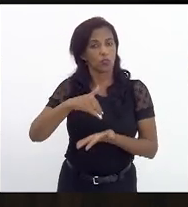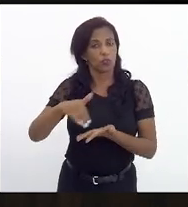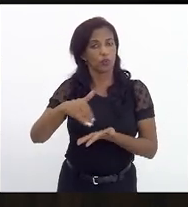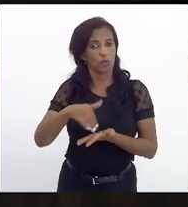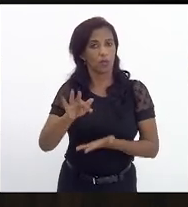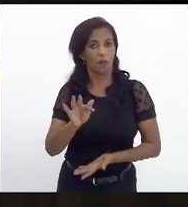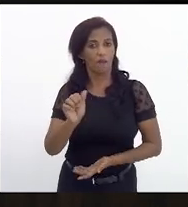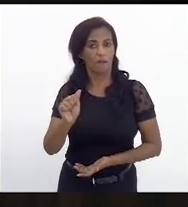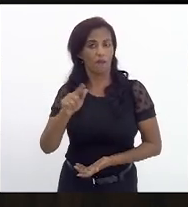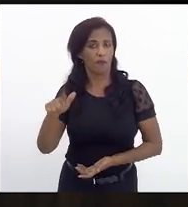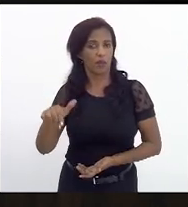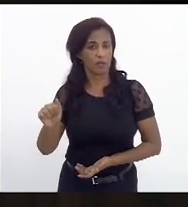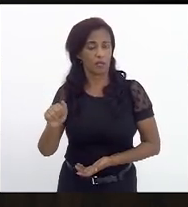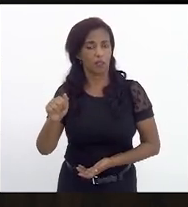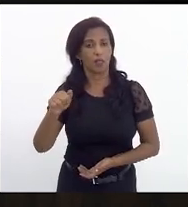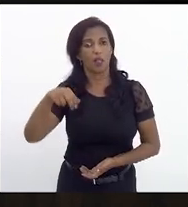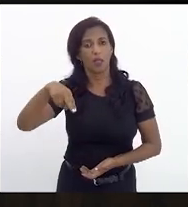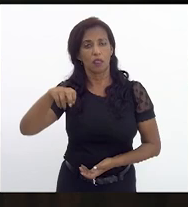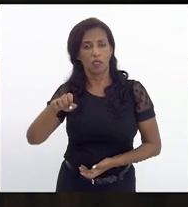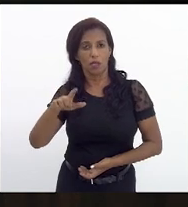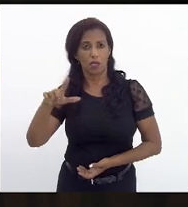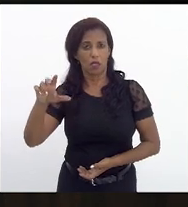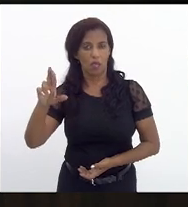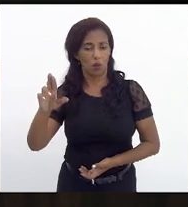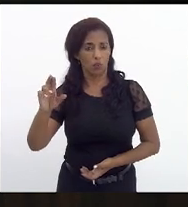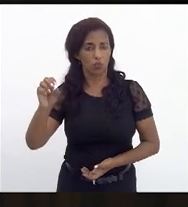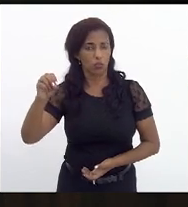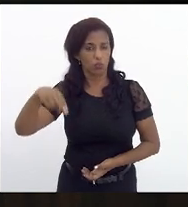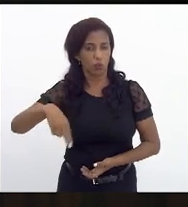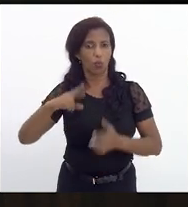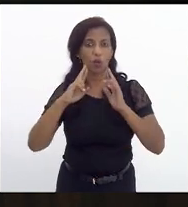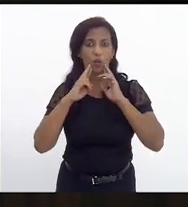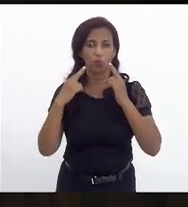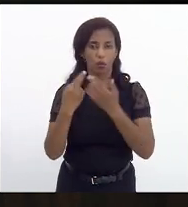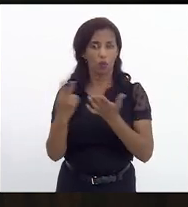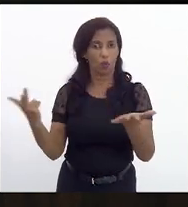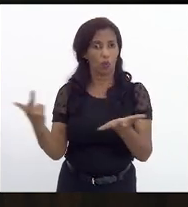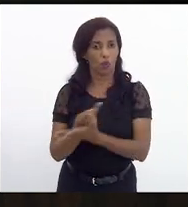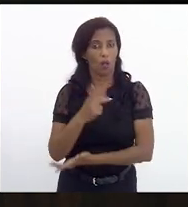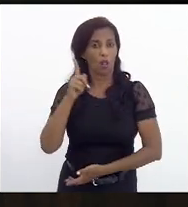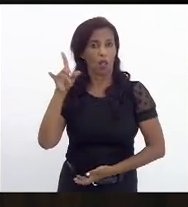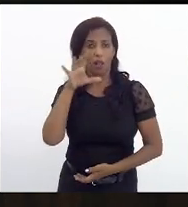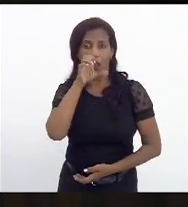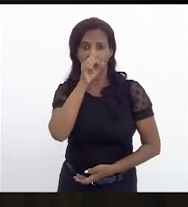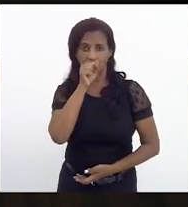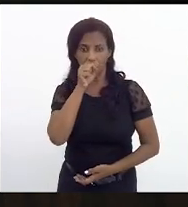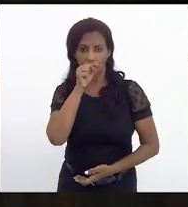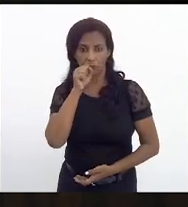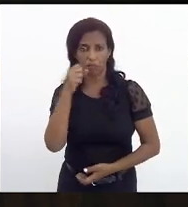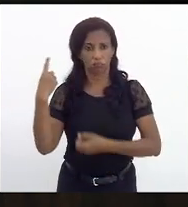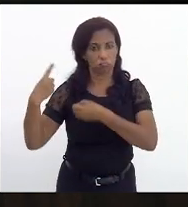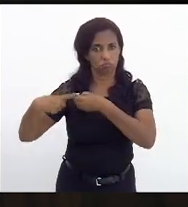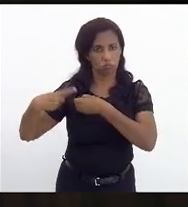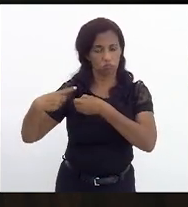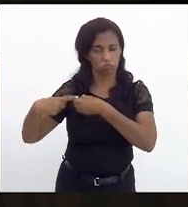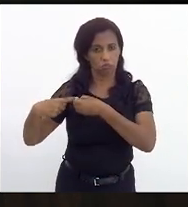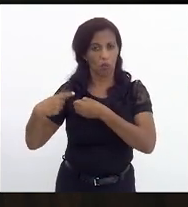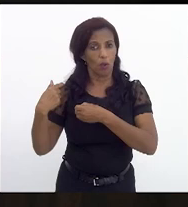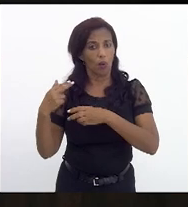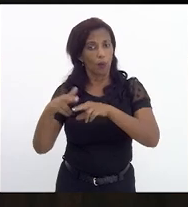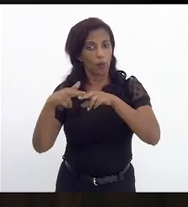Fazenda, Nelson, na reunião dos poderes que aconteceu lá no Laranjeira. Por isso, aquele cronograma que